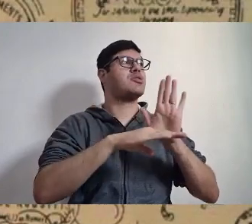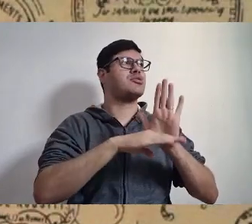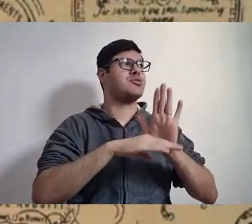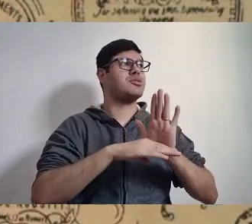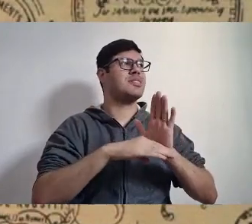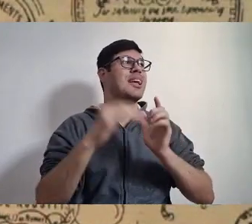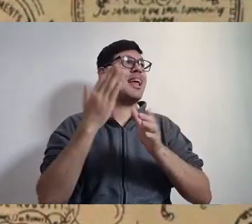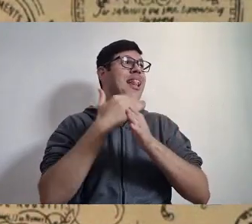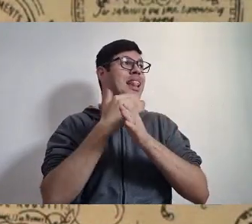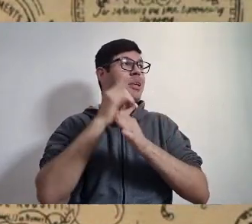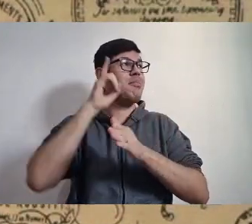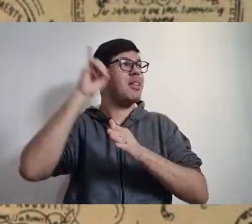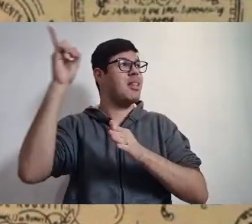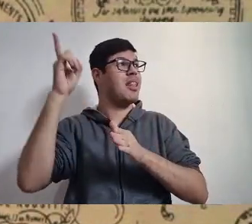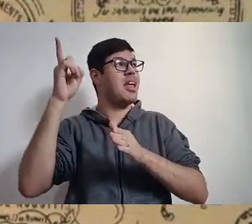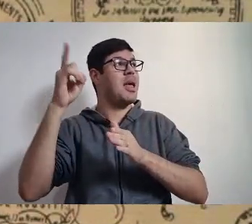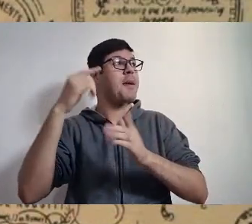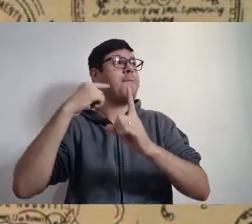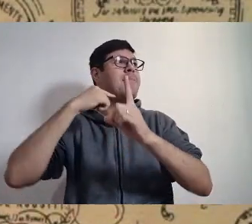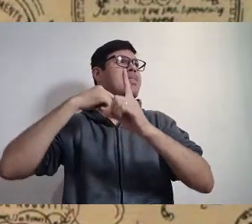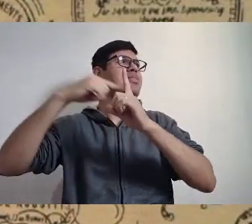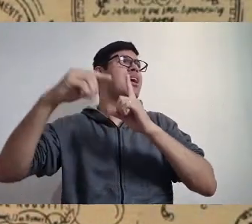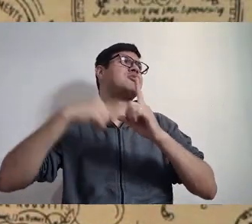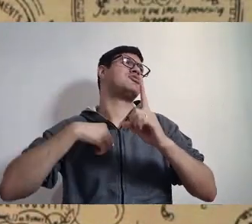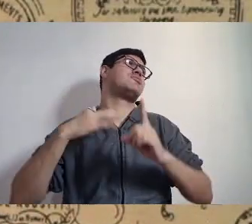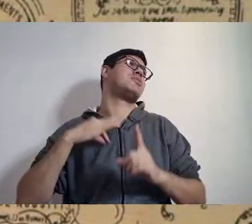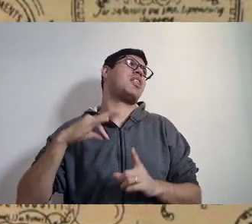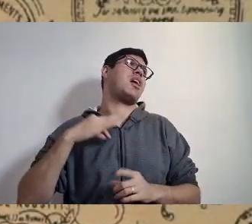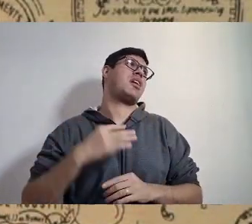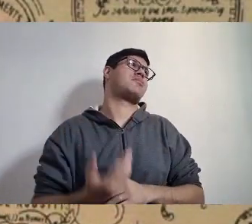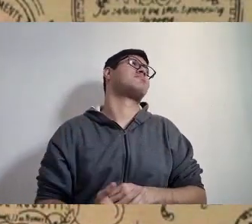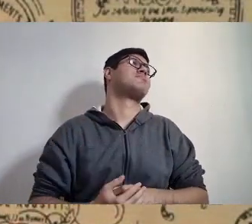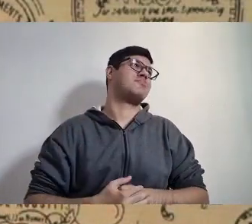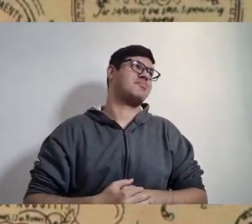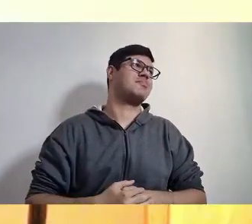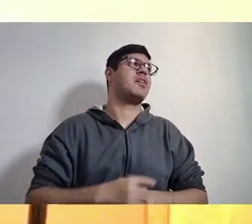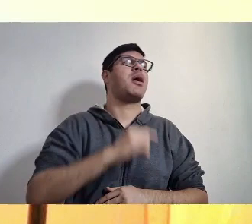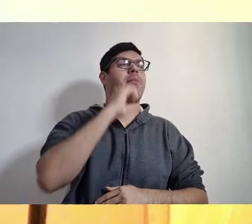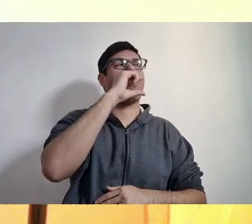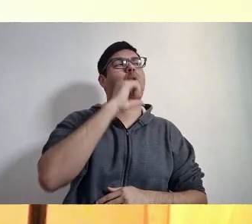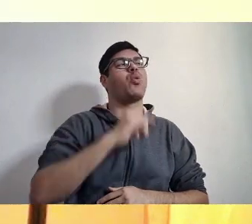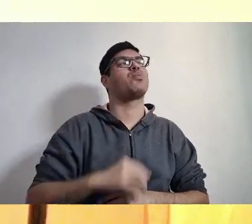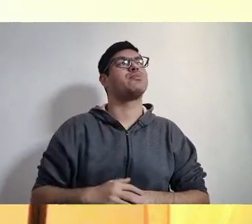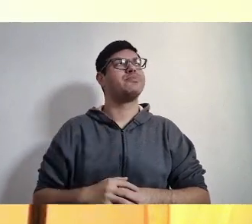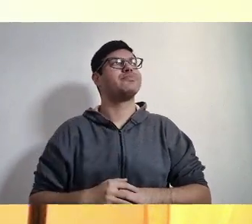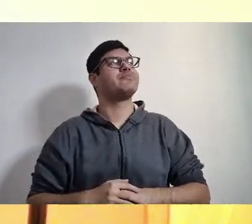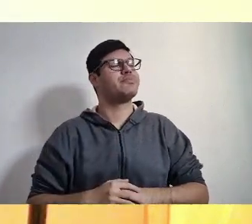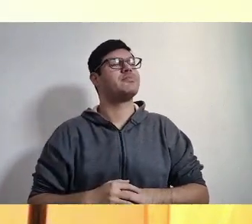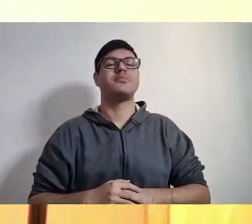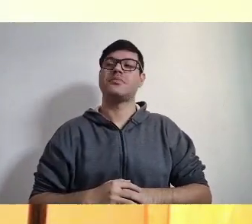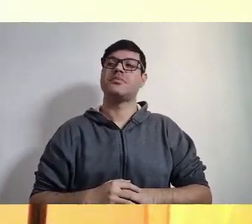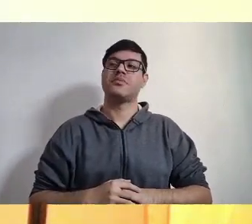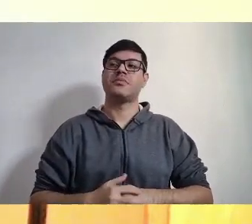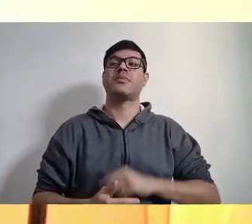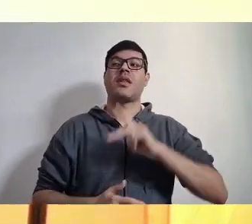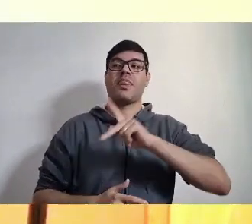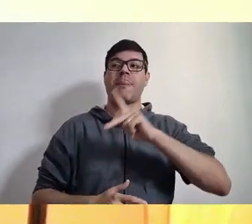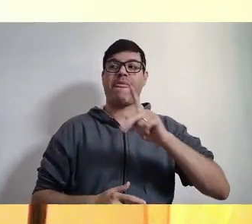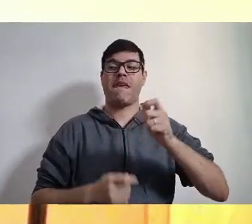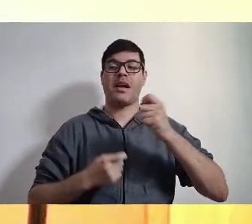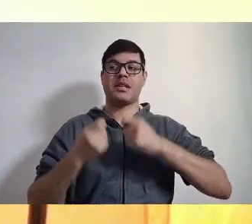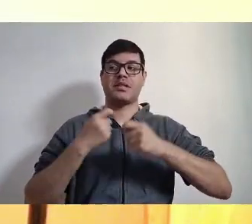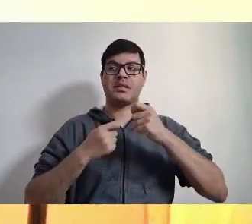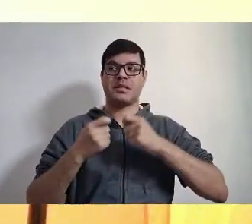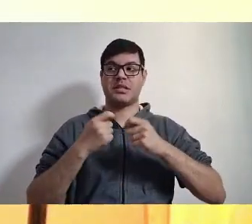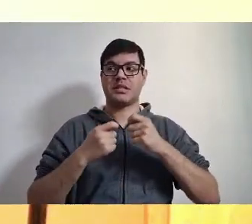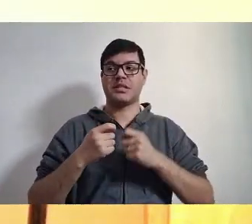metade do que assistente social habitual ganha em Araras. Pra você Muito ter bem. ideia. Agora, os professores, né, agora com essa administração do Pedrinho